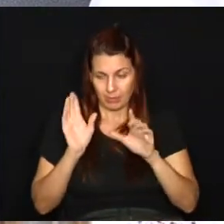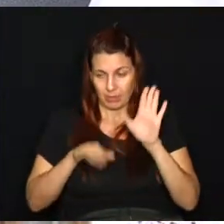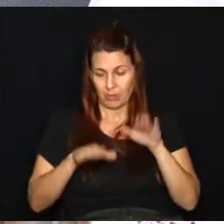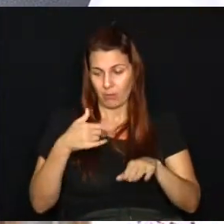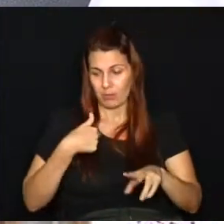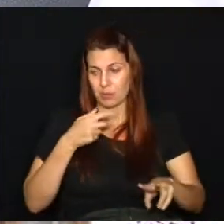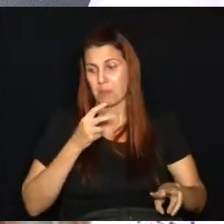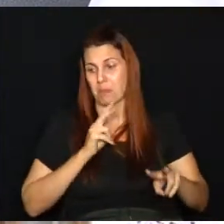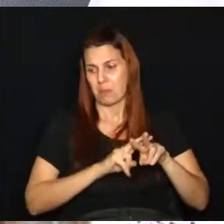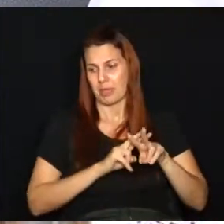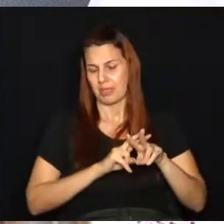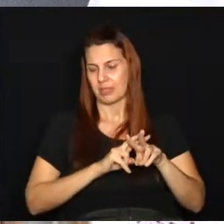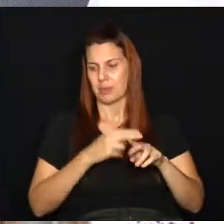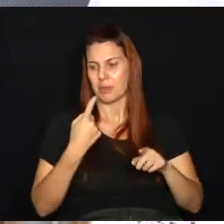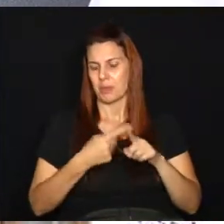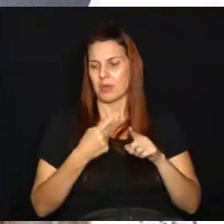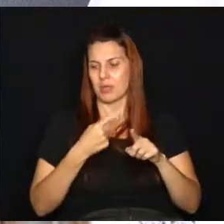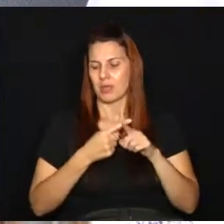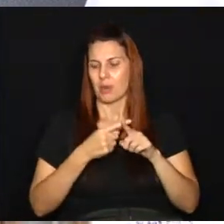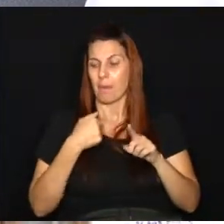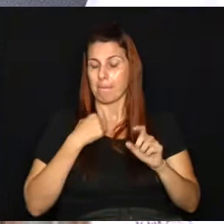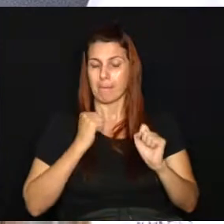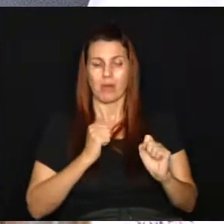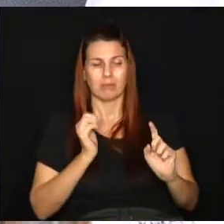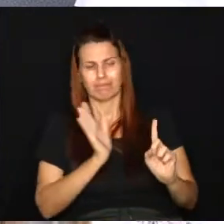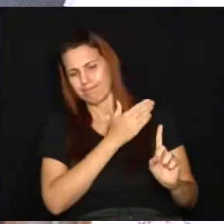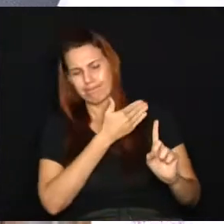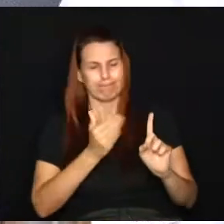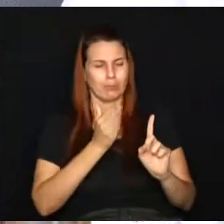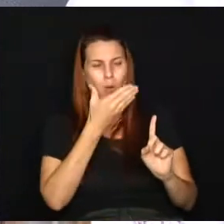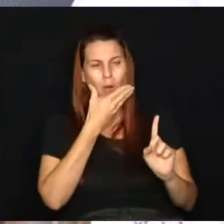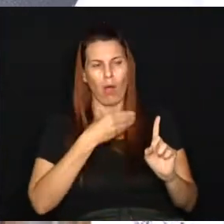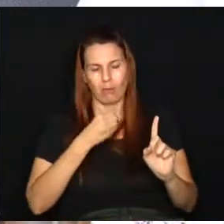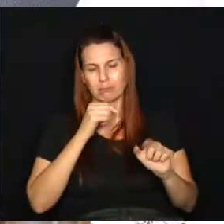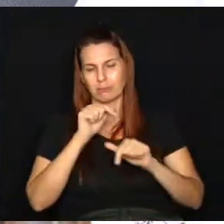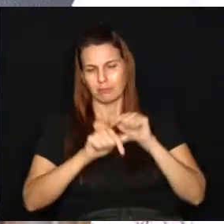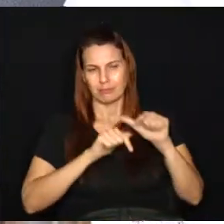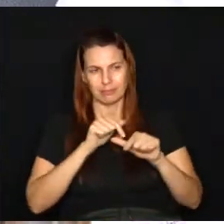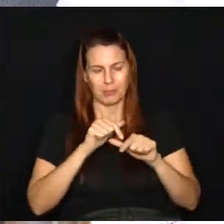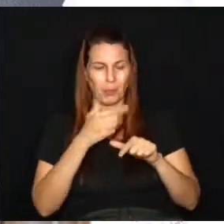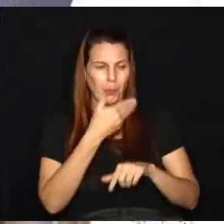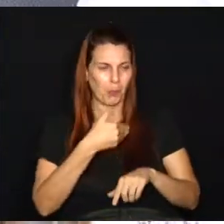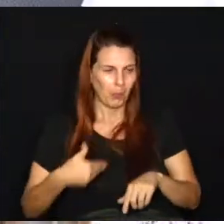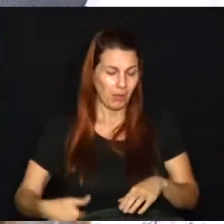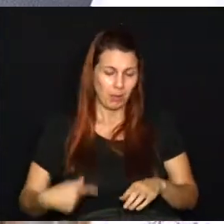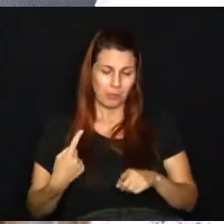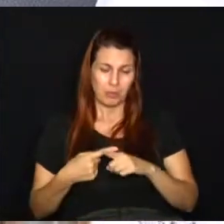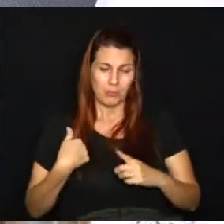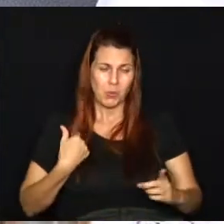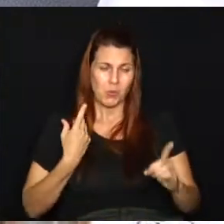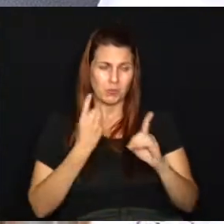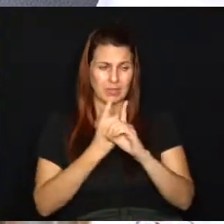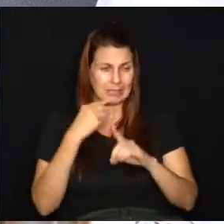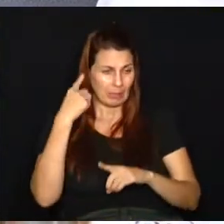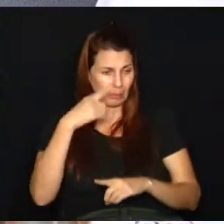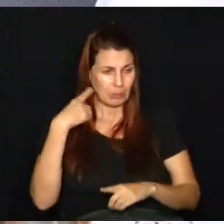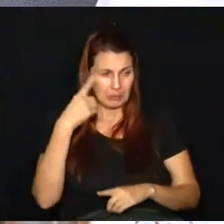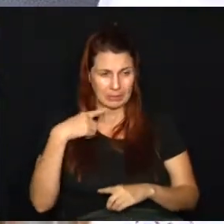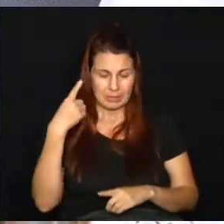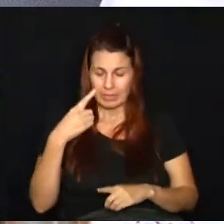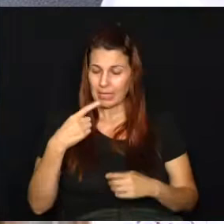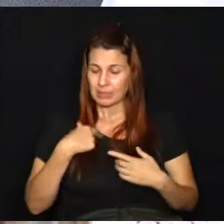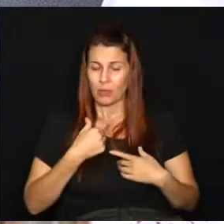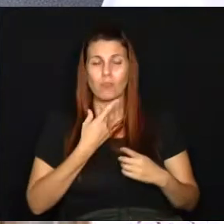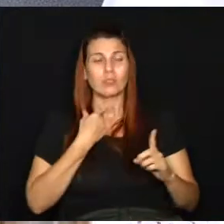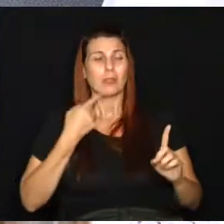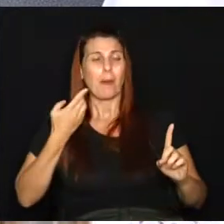presa por agredir um parlamentar. Porque se eu chegar na Vila Mimosa e encontrar um dos deputados, pode ter certeza que eu vou querer dar um